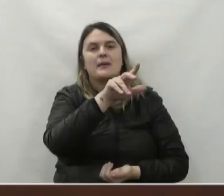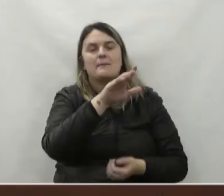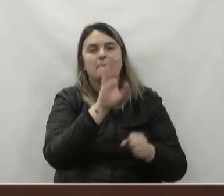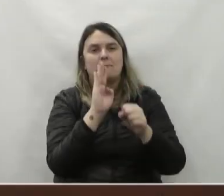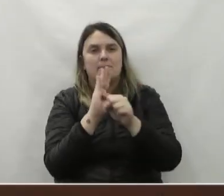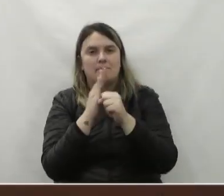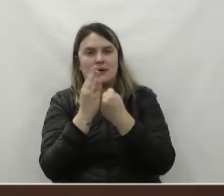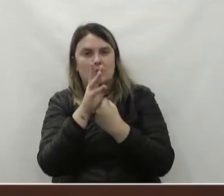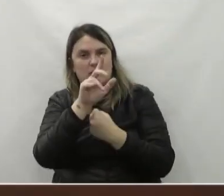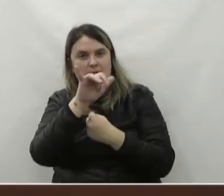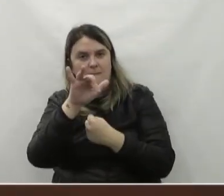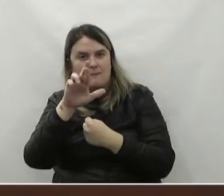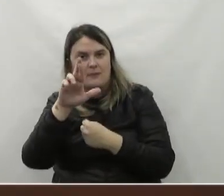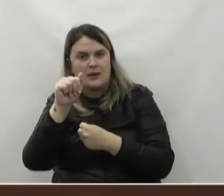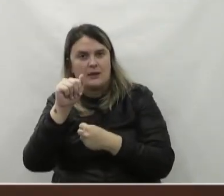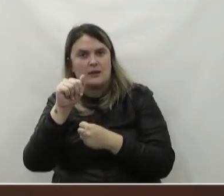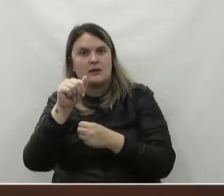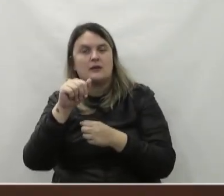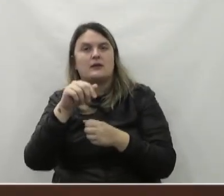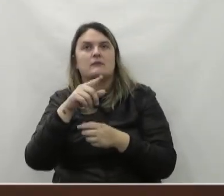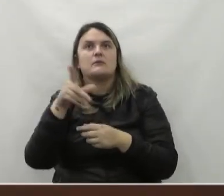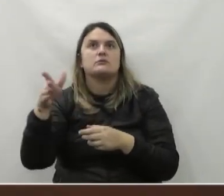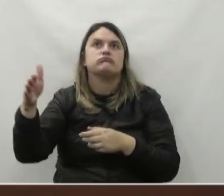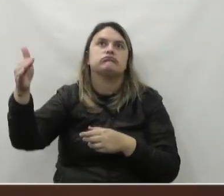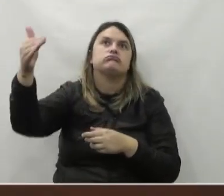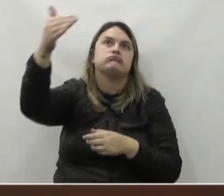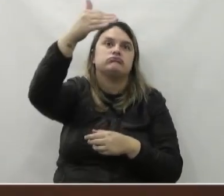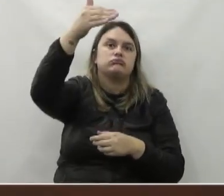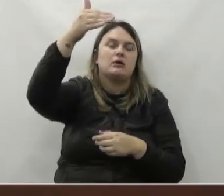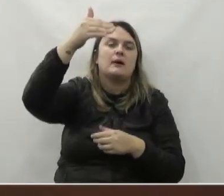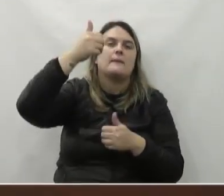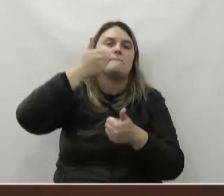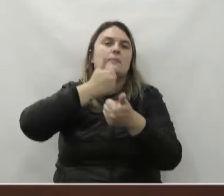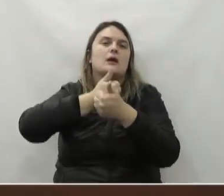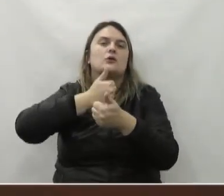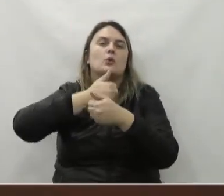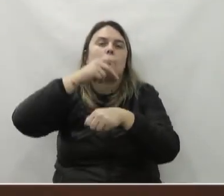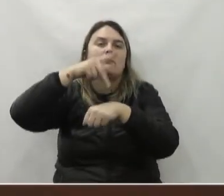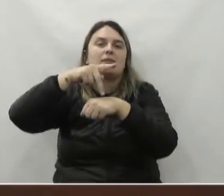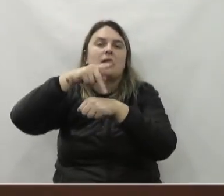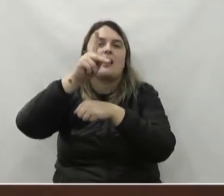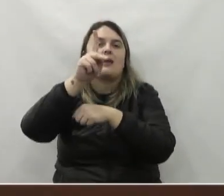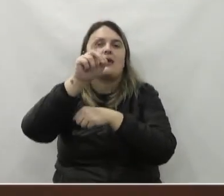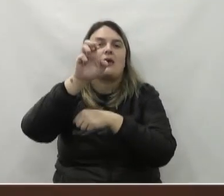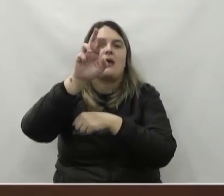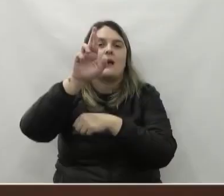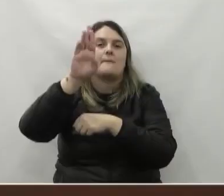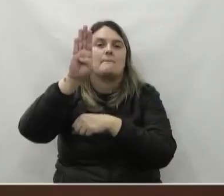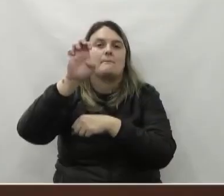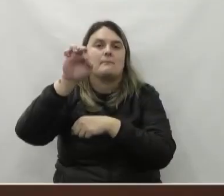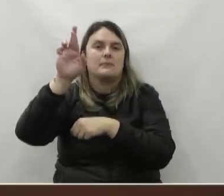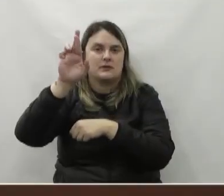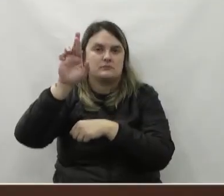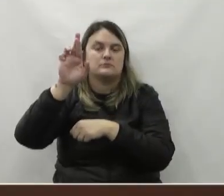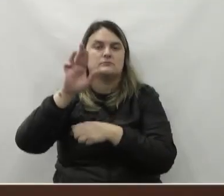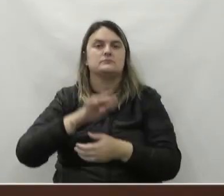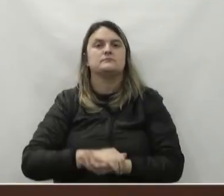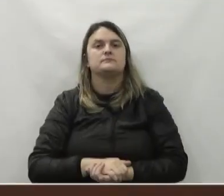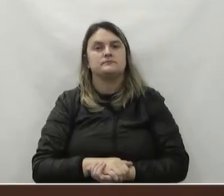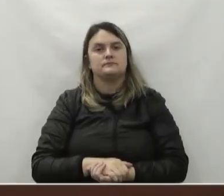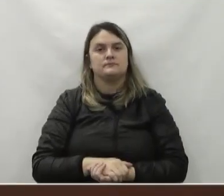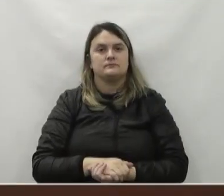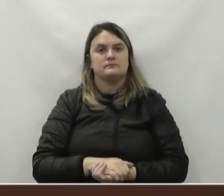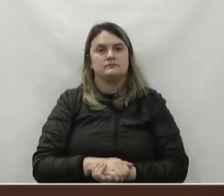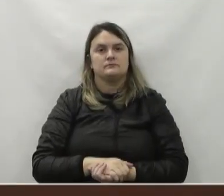lá, que é pela Pedreira do Kerber. Mas esse pedido em específico, então, é na parte lá do meio do